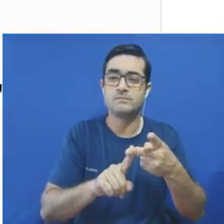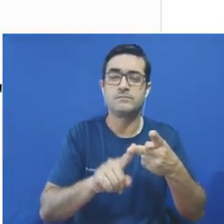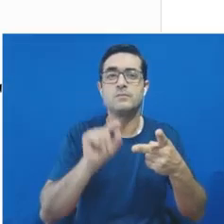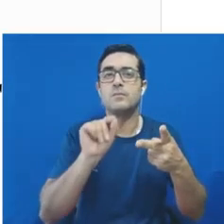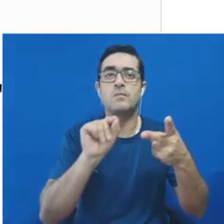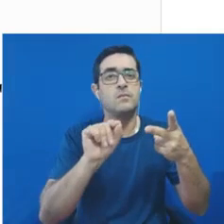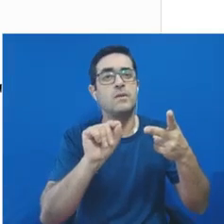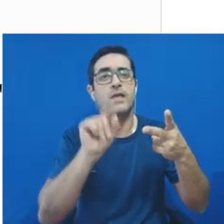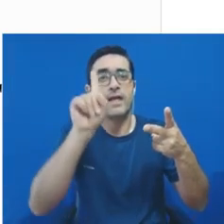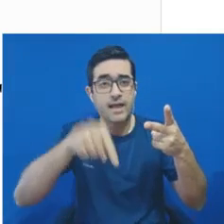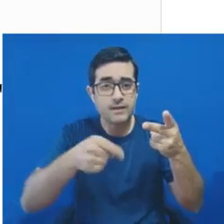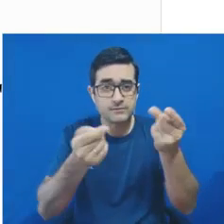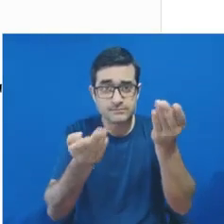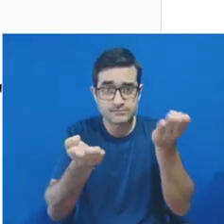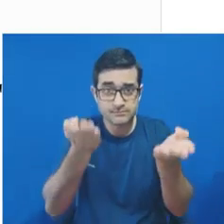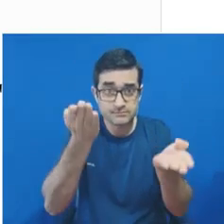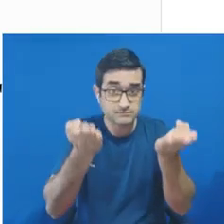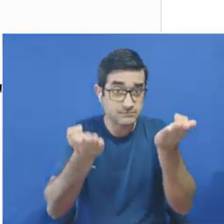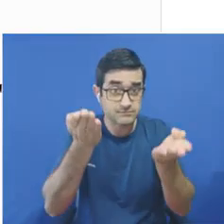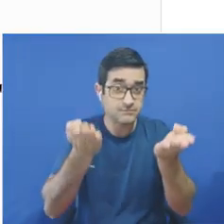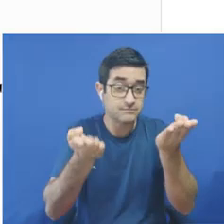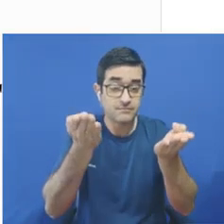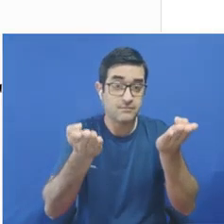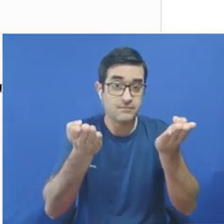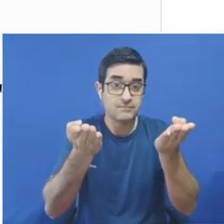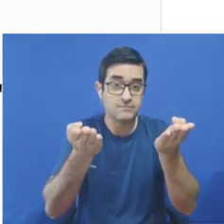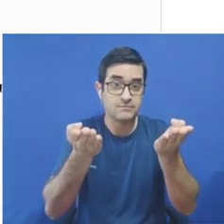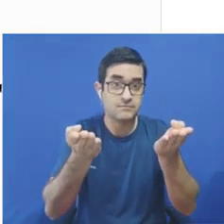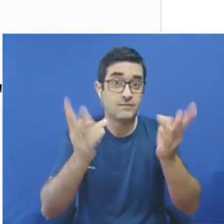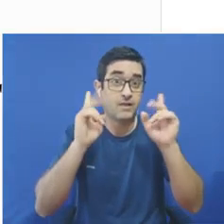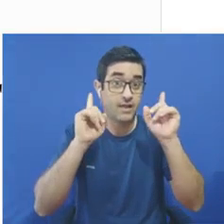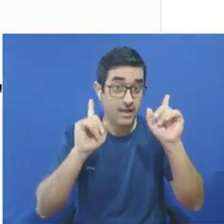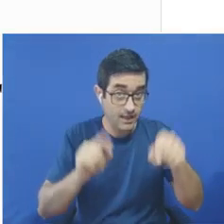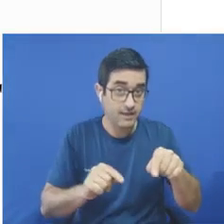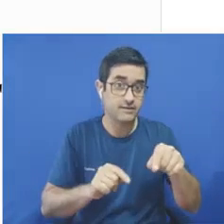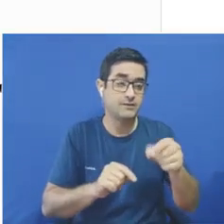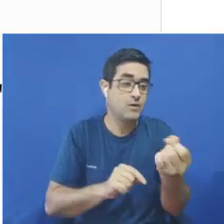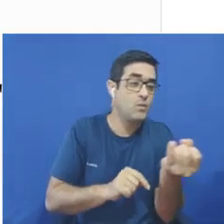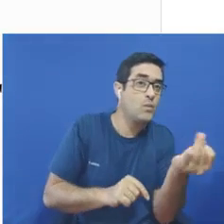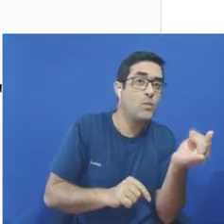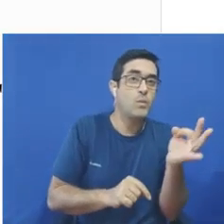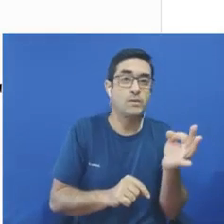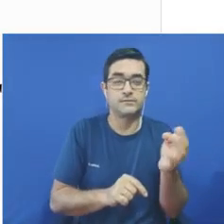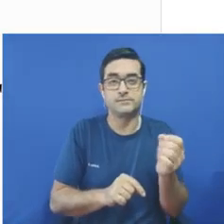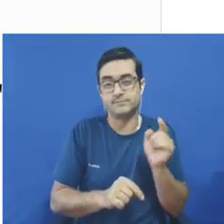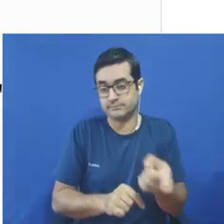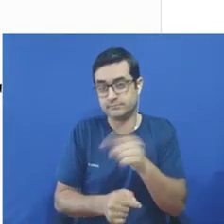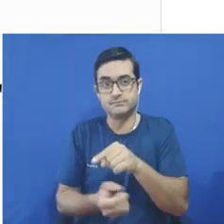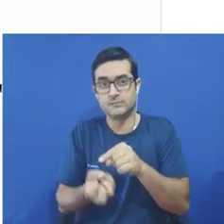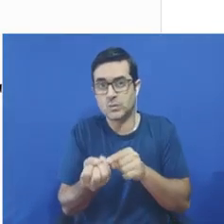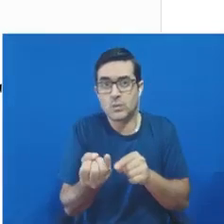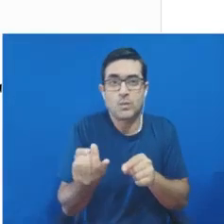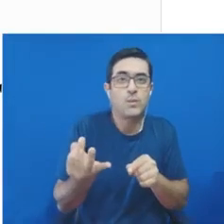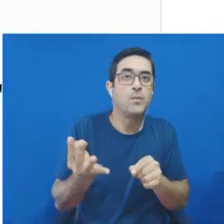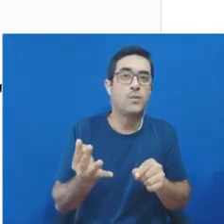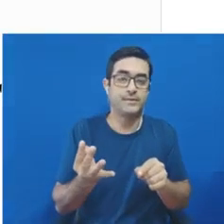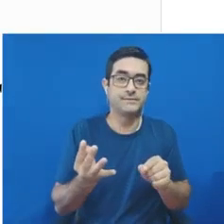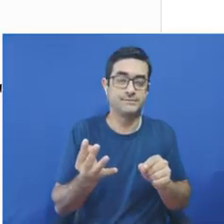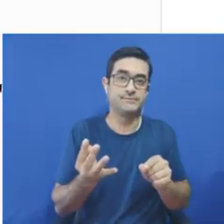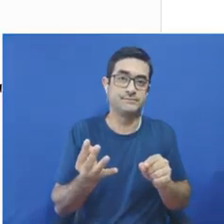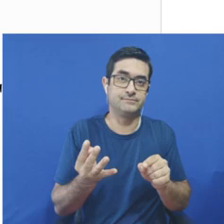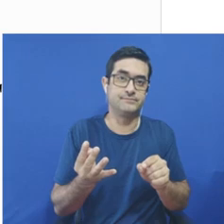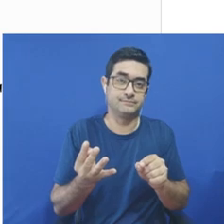um exemplo de equilíbrio dinâmico, ou seja, a mesma quantidade de produtos para a